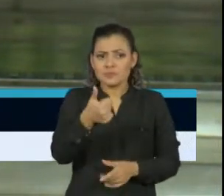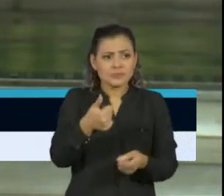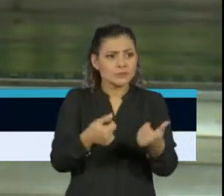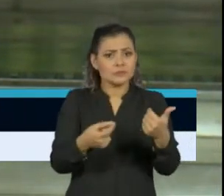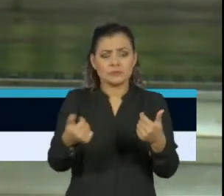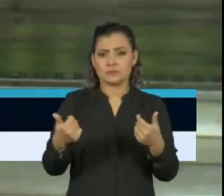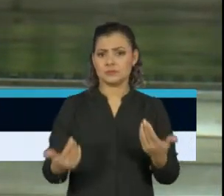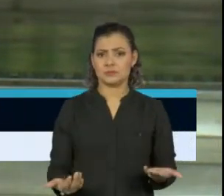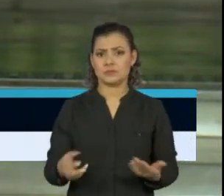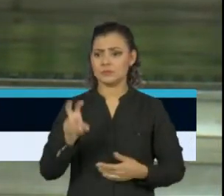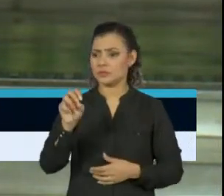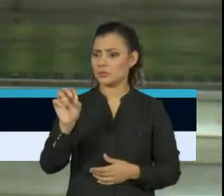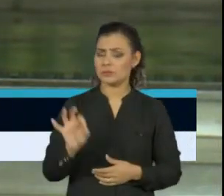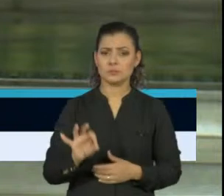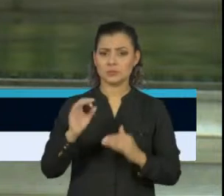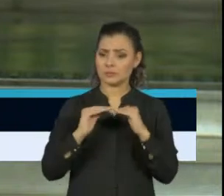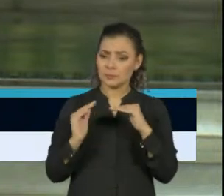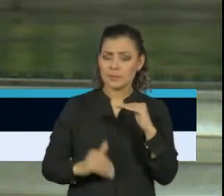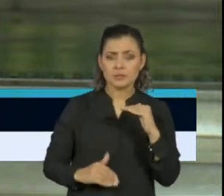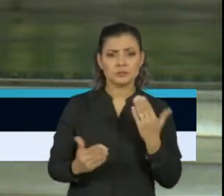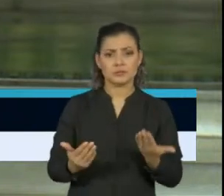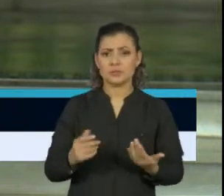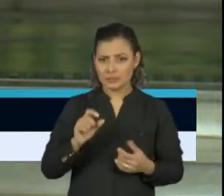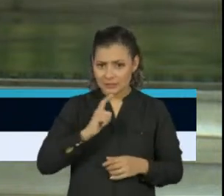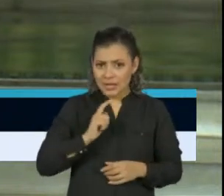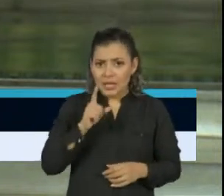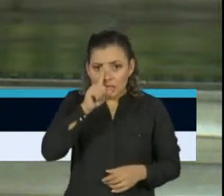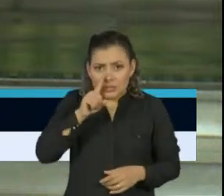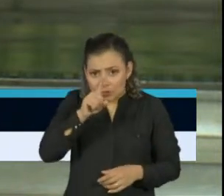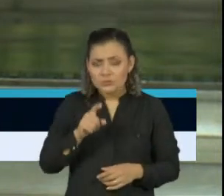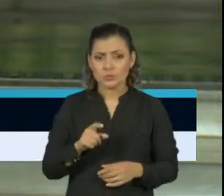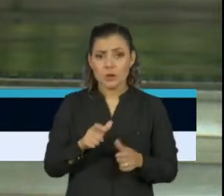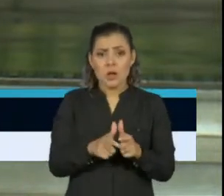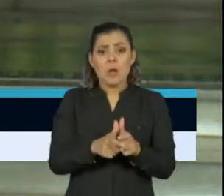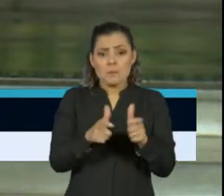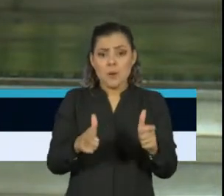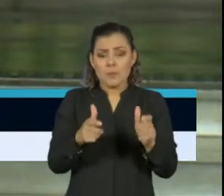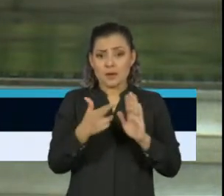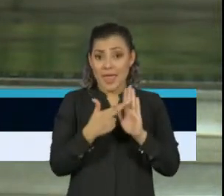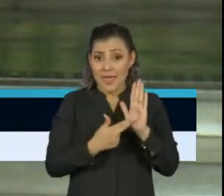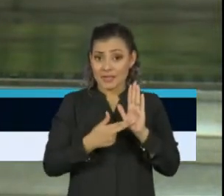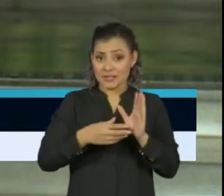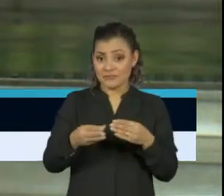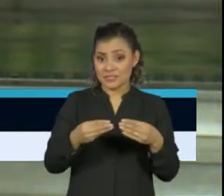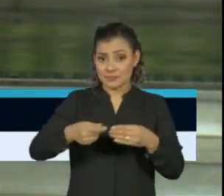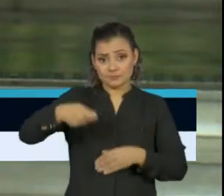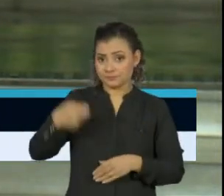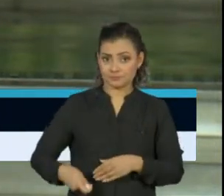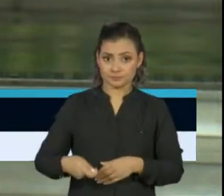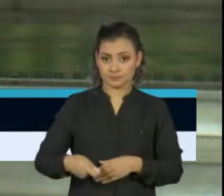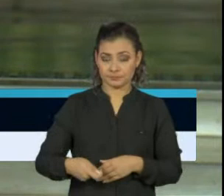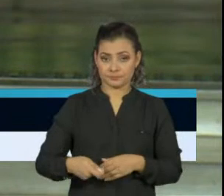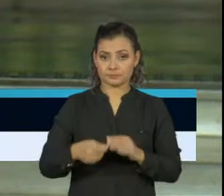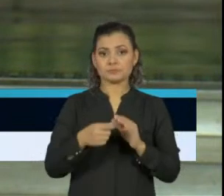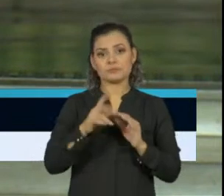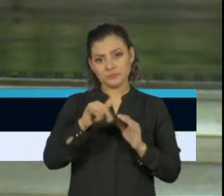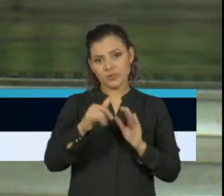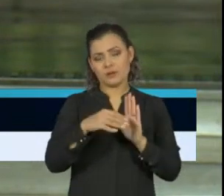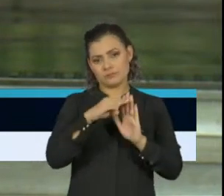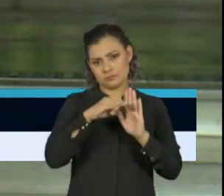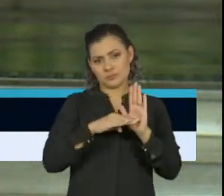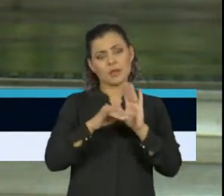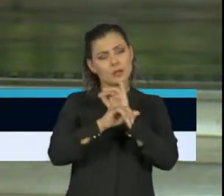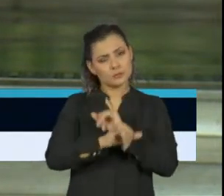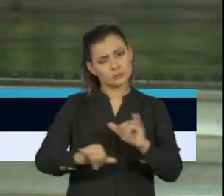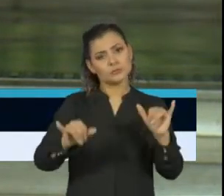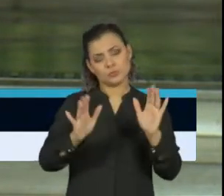beirando abaixo dos 50%, há algum risco dessas novas normas de flexibilização previstas para serem